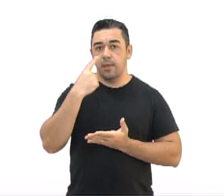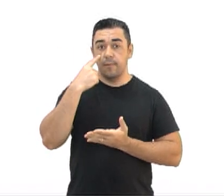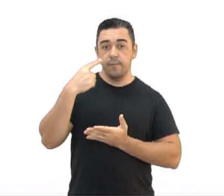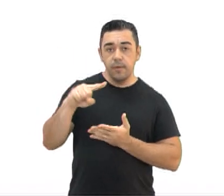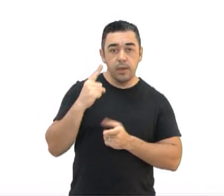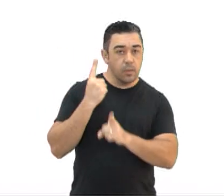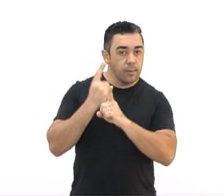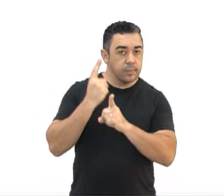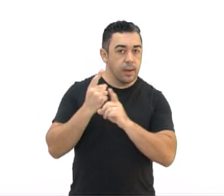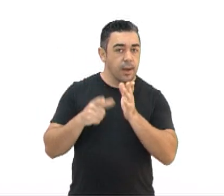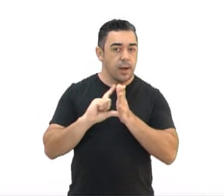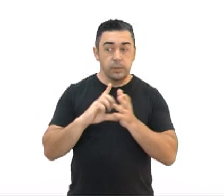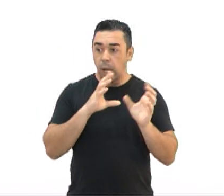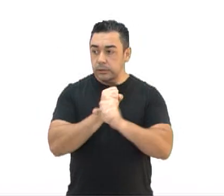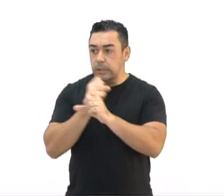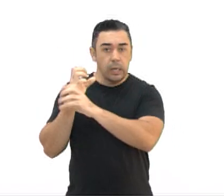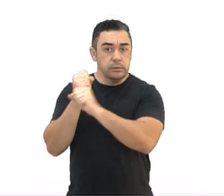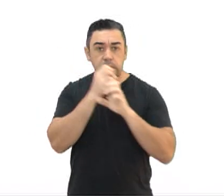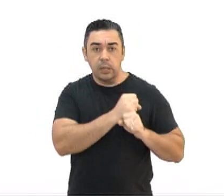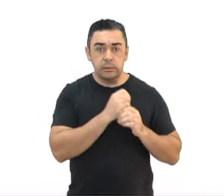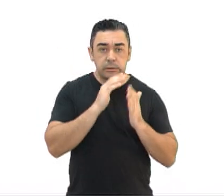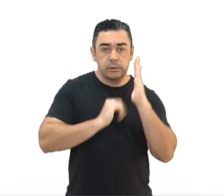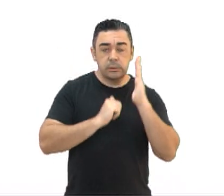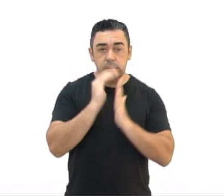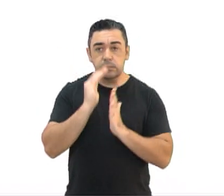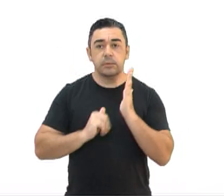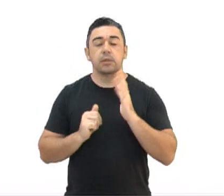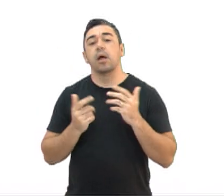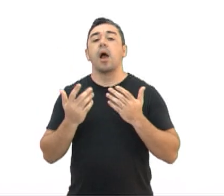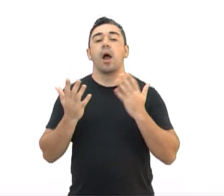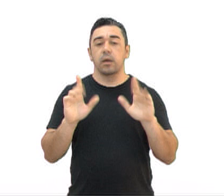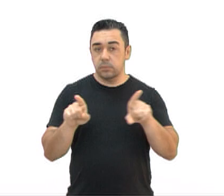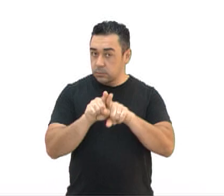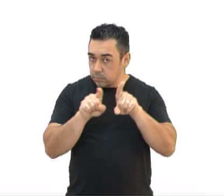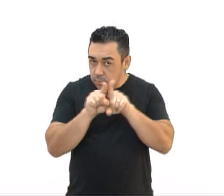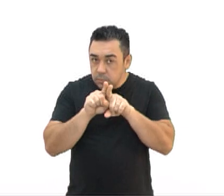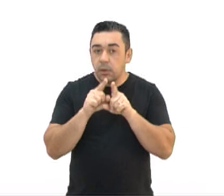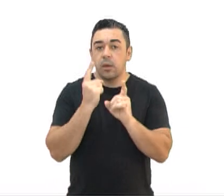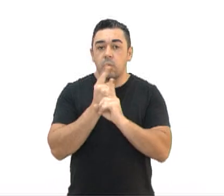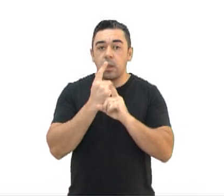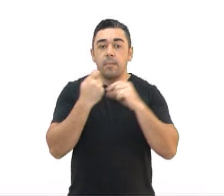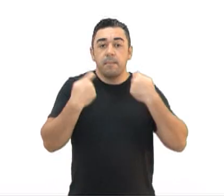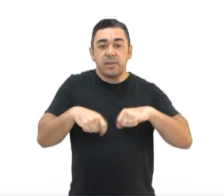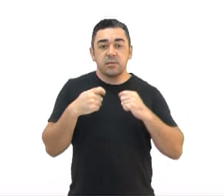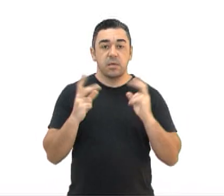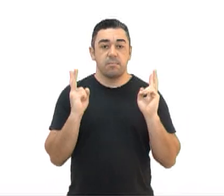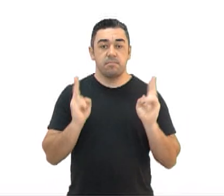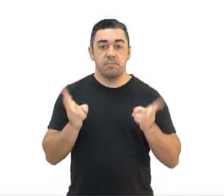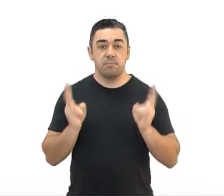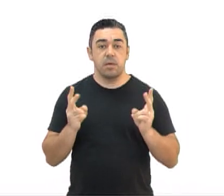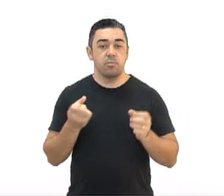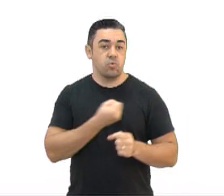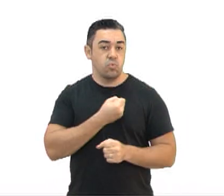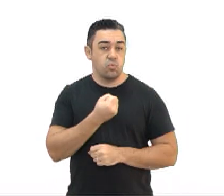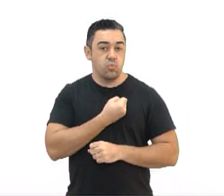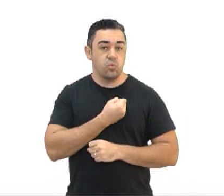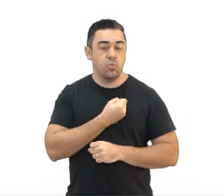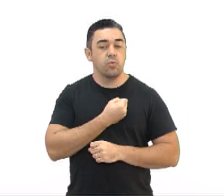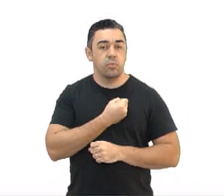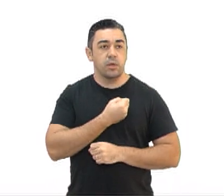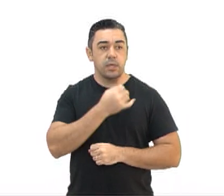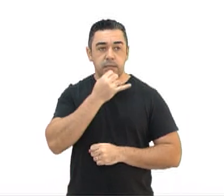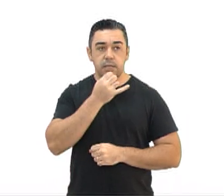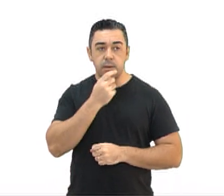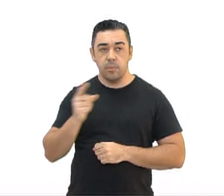saírem somando, subtraindo, isso vale para subtração também. Elas têm que ser de mesma ordem. Observem esse exemplo